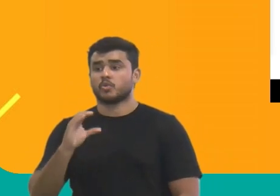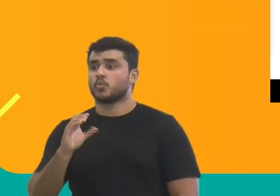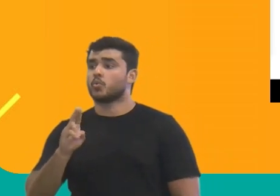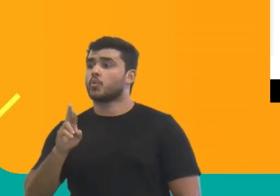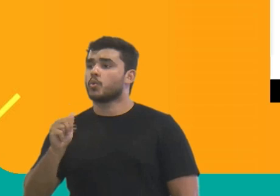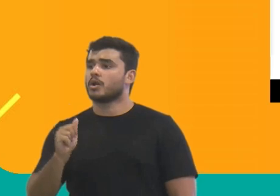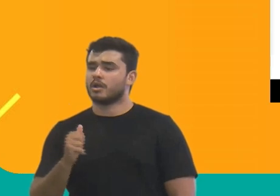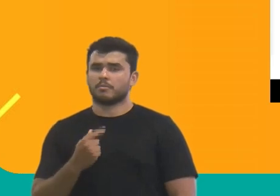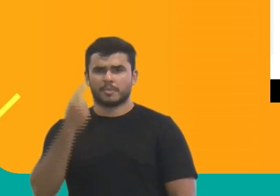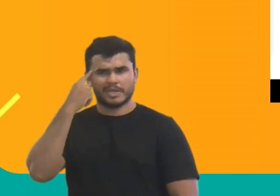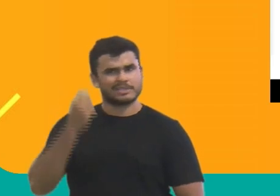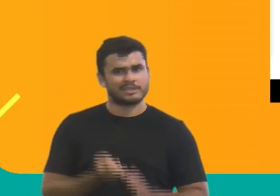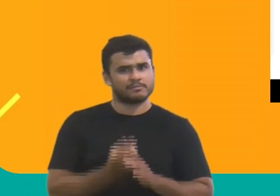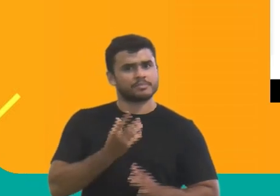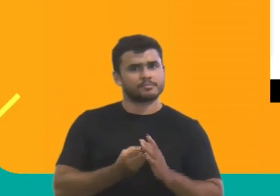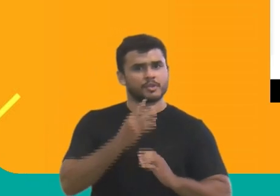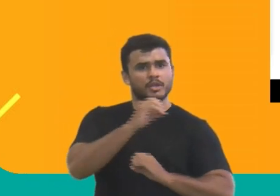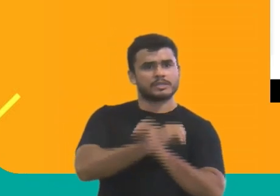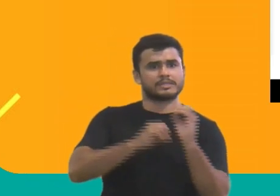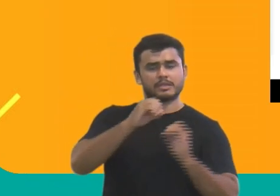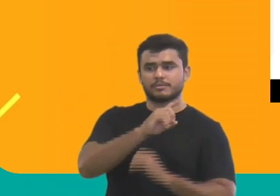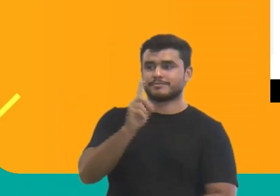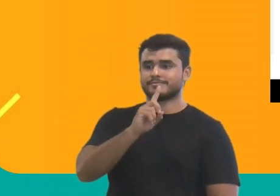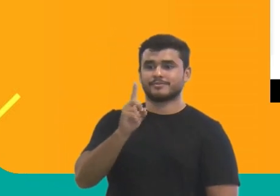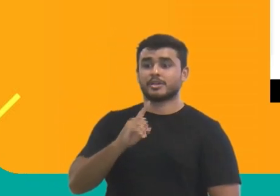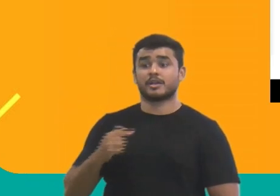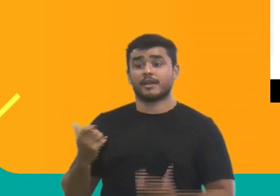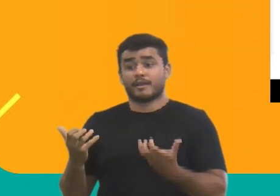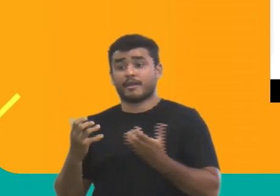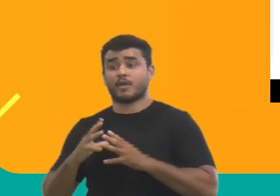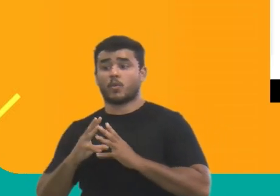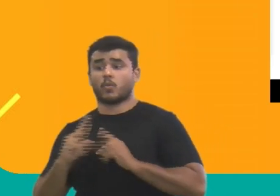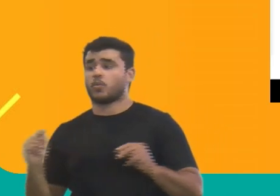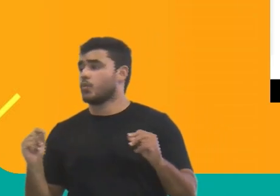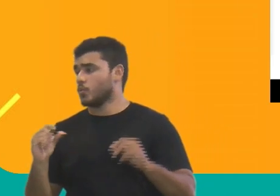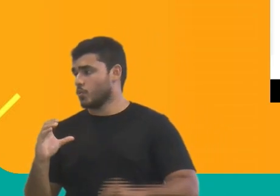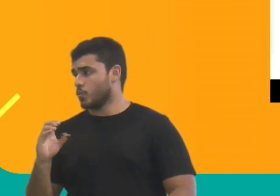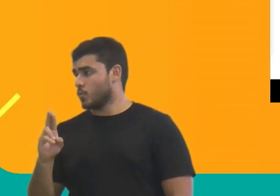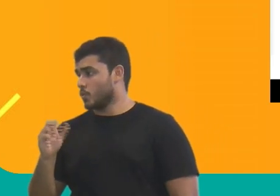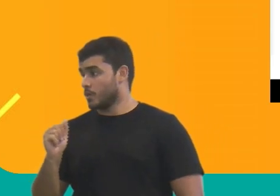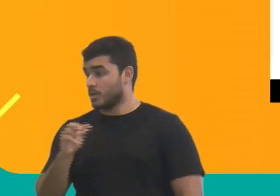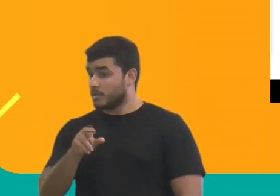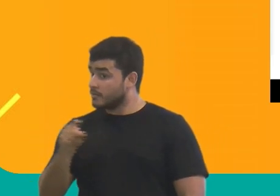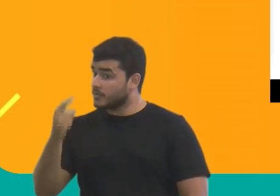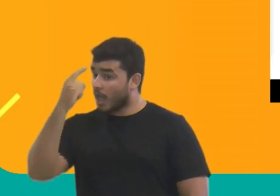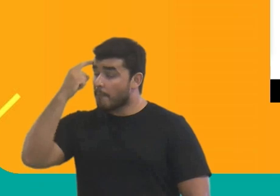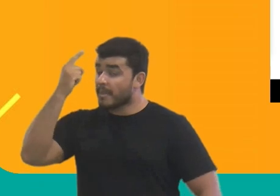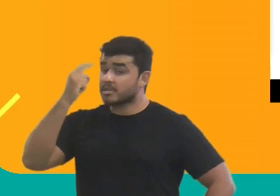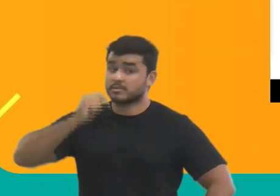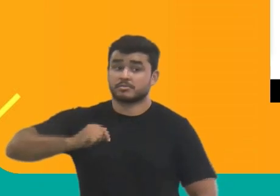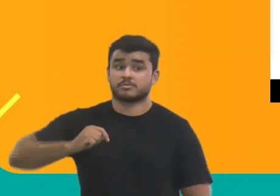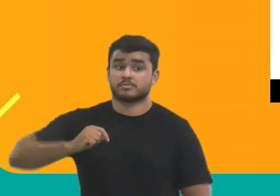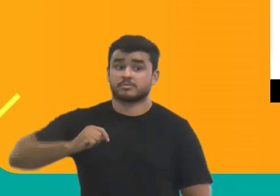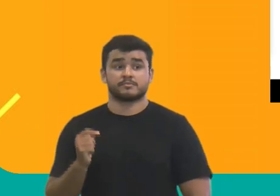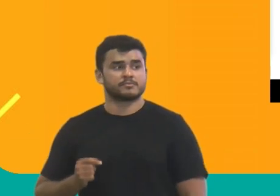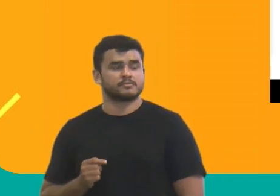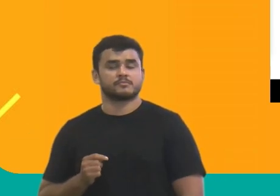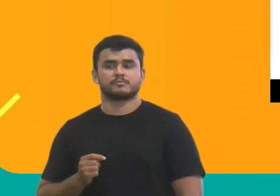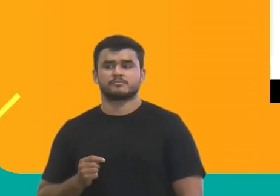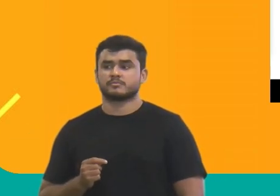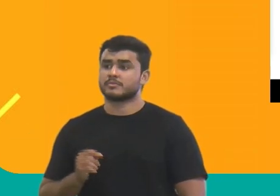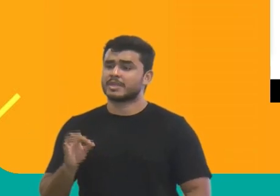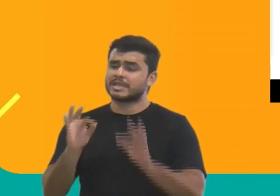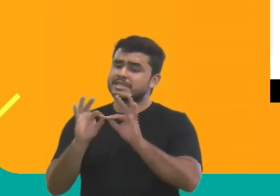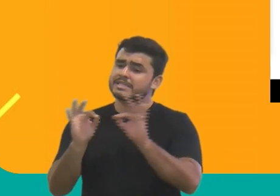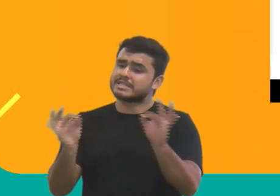novas células. Daí o porquê que a gente tem que ter uma noção e não ficar fazendo receitas mirabolantes. Por uma coisa